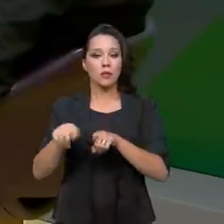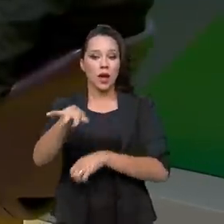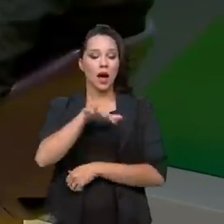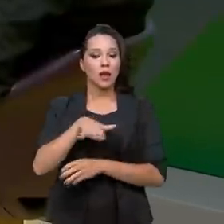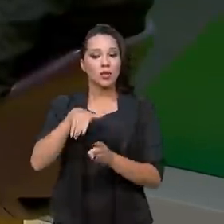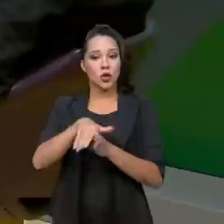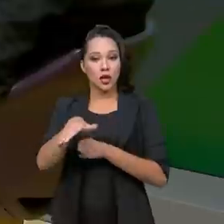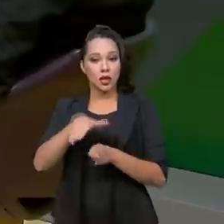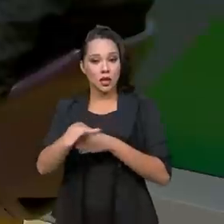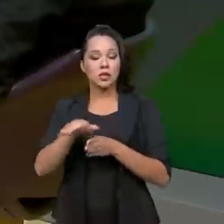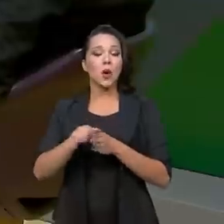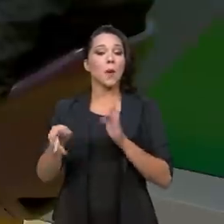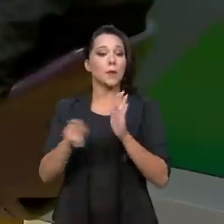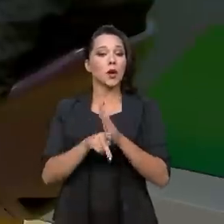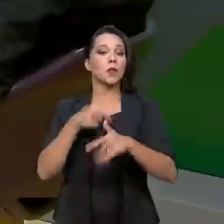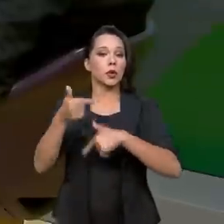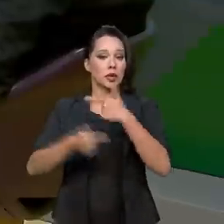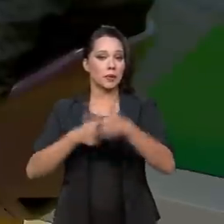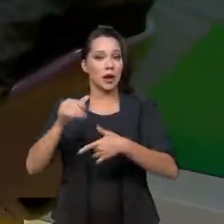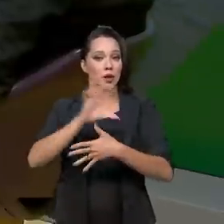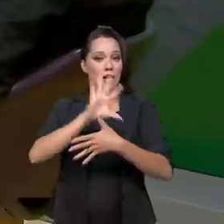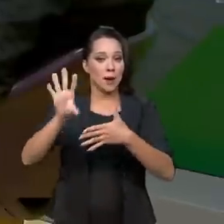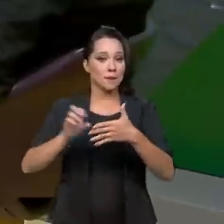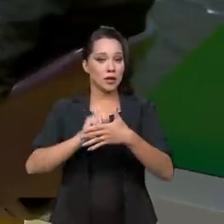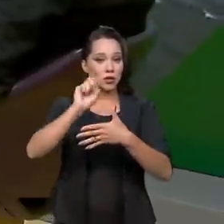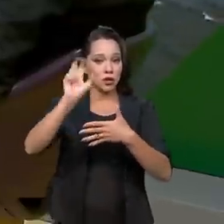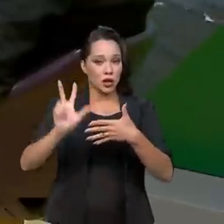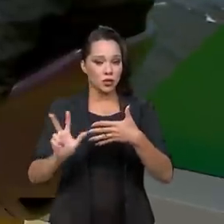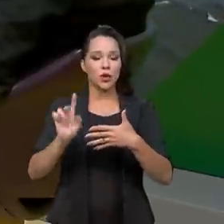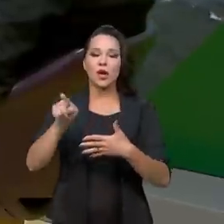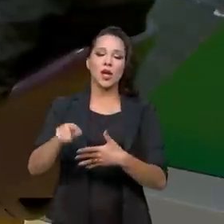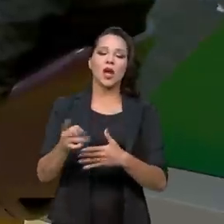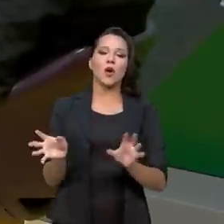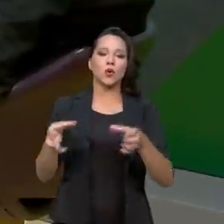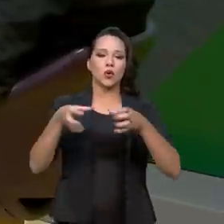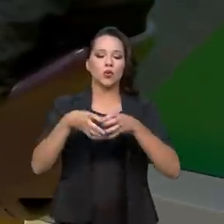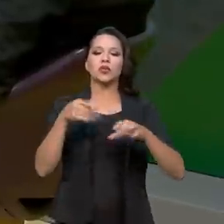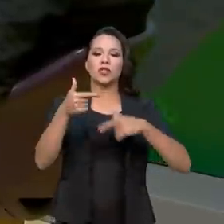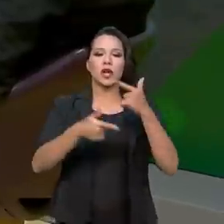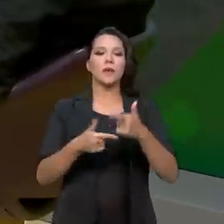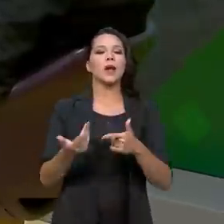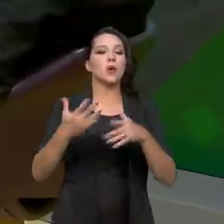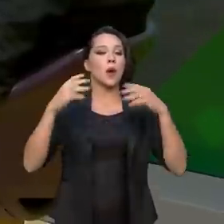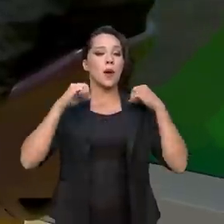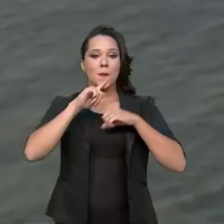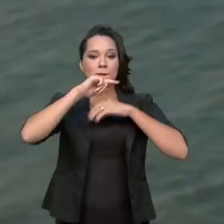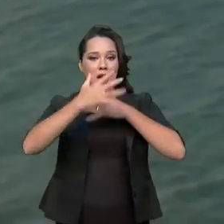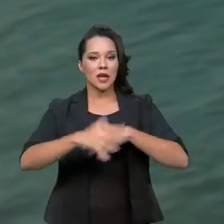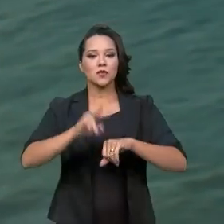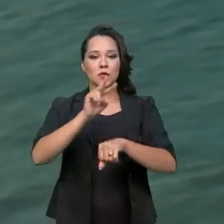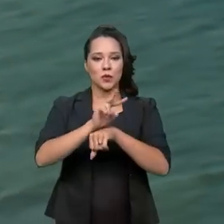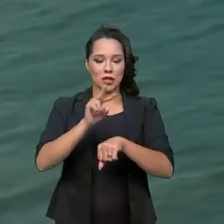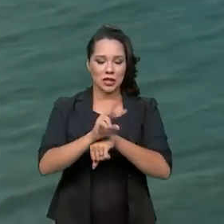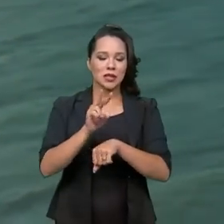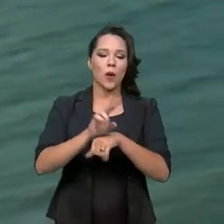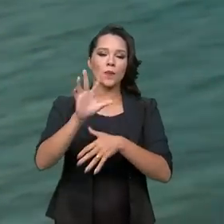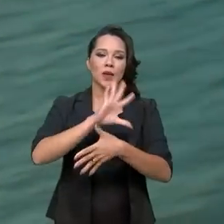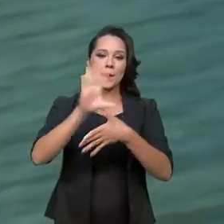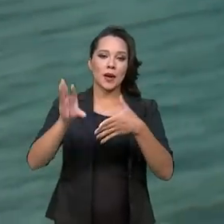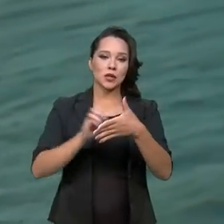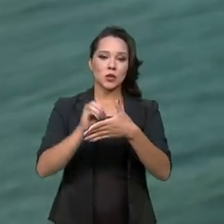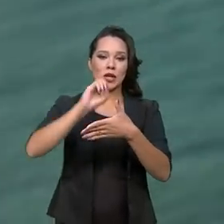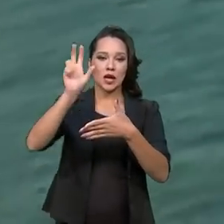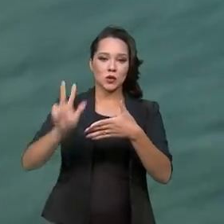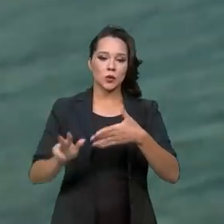de orientação para atuação na Amazônia Azul, é o Comando de Operações Marítimas e Proteção da Amazônia Azul. Então,